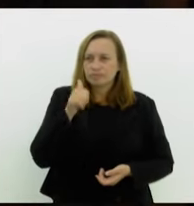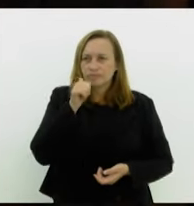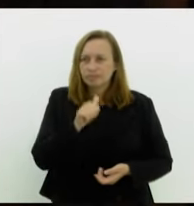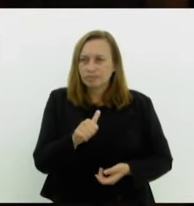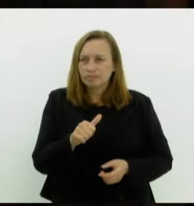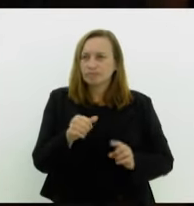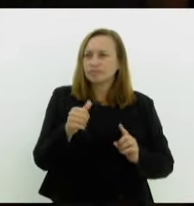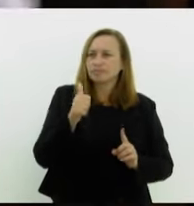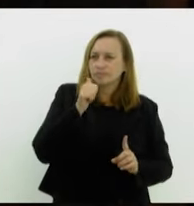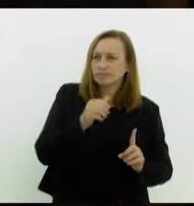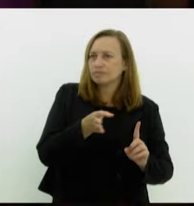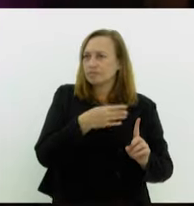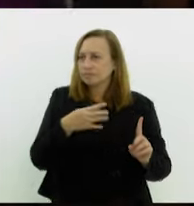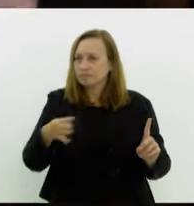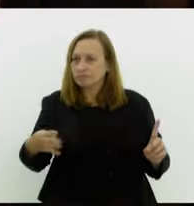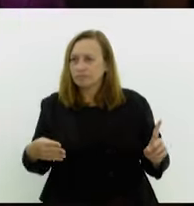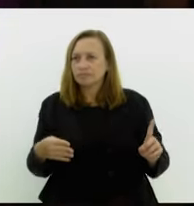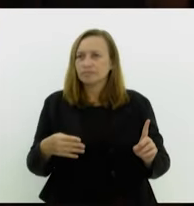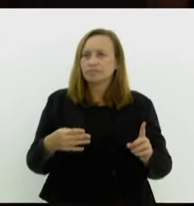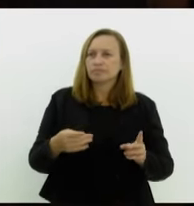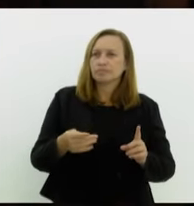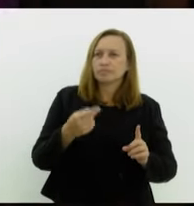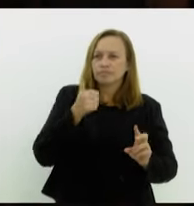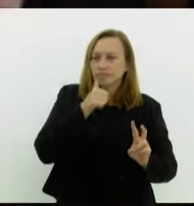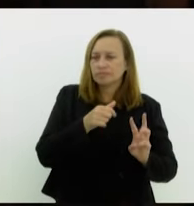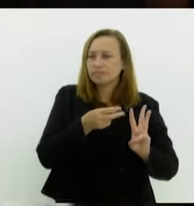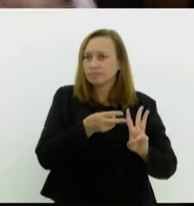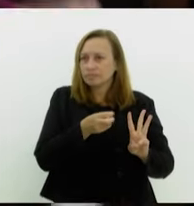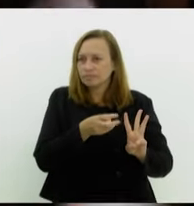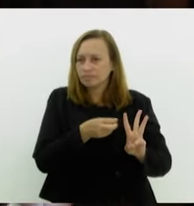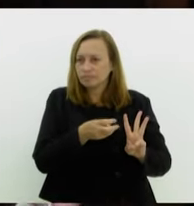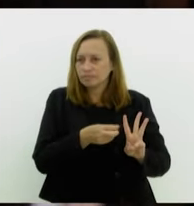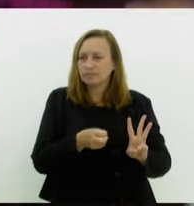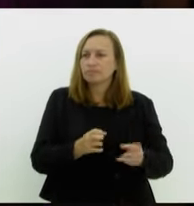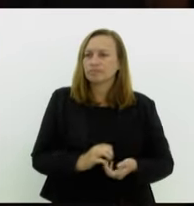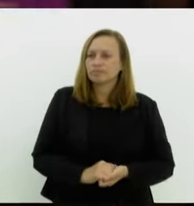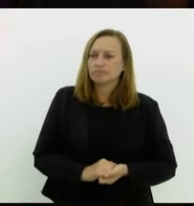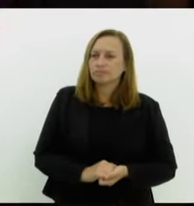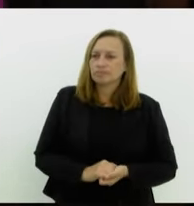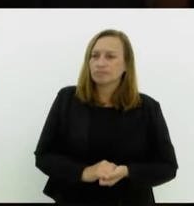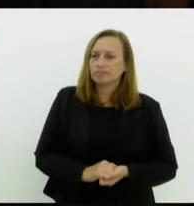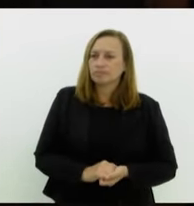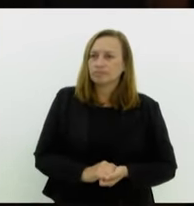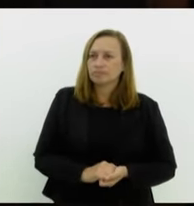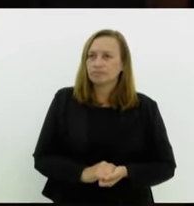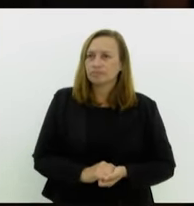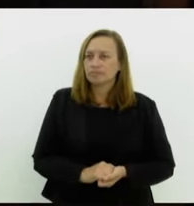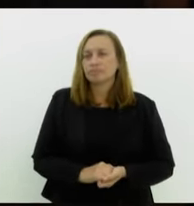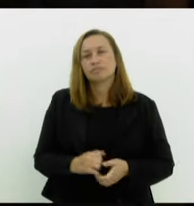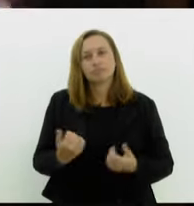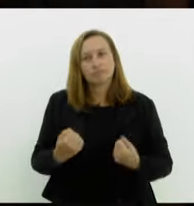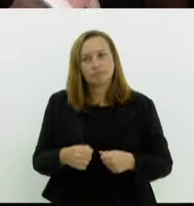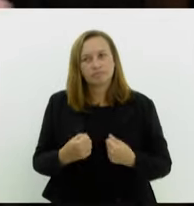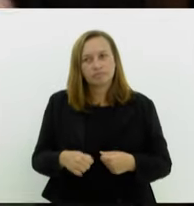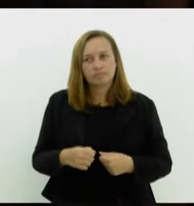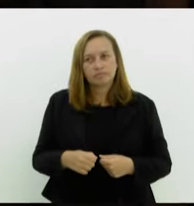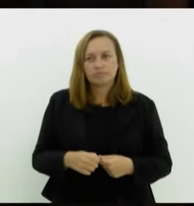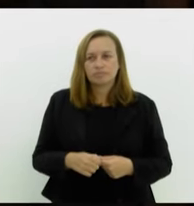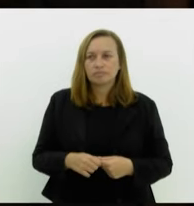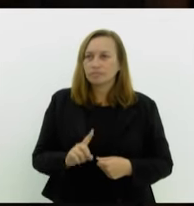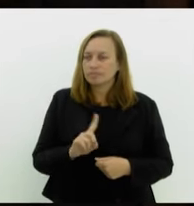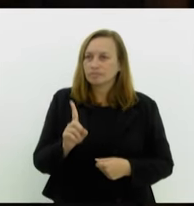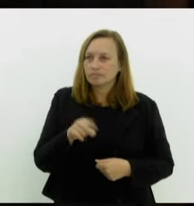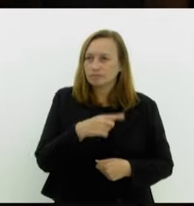mais mulheres indígenas mulheres com deficiência a gente precisa desnormalizar a nossa invisibilização tá